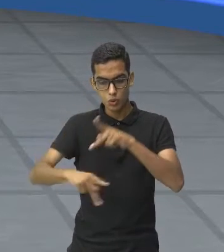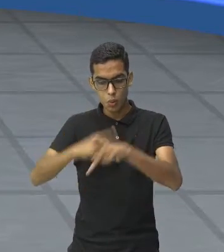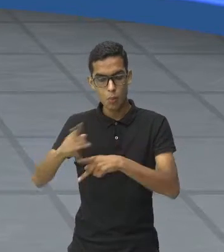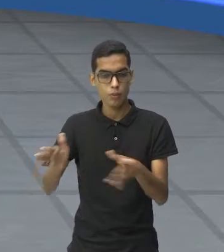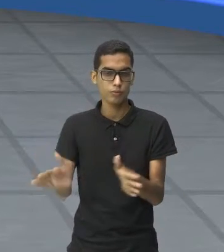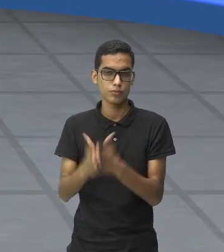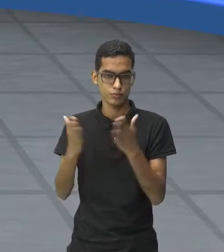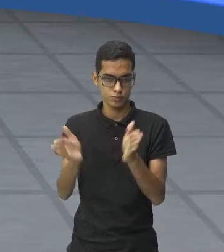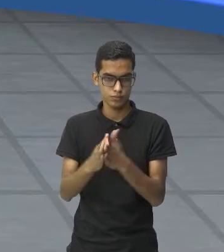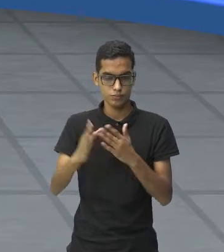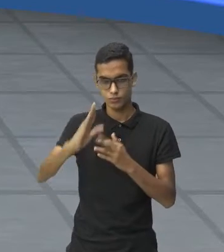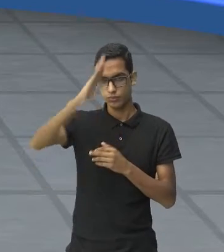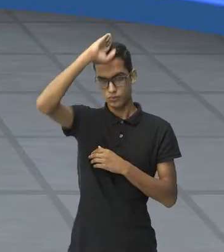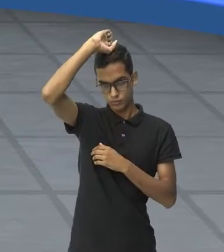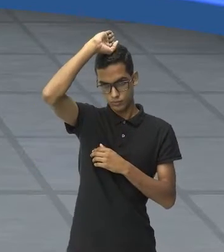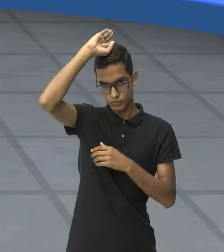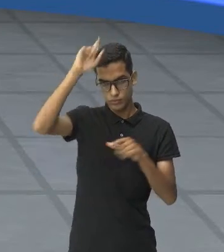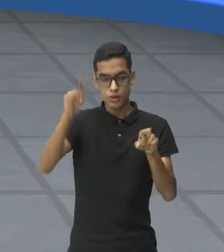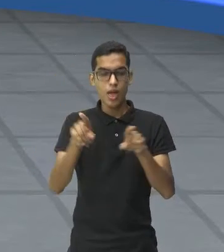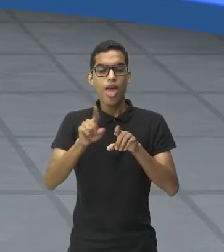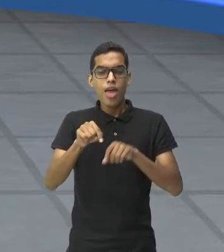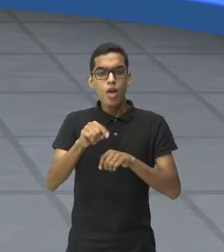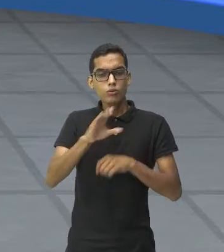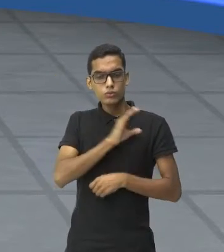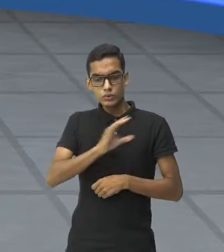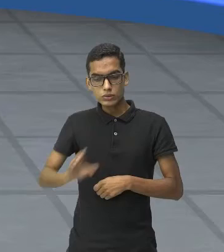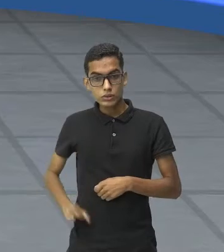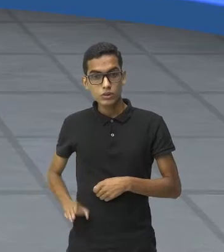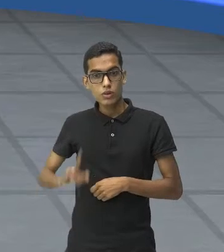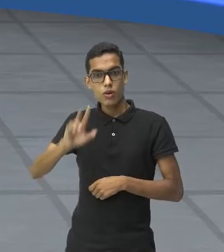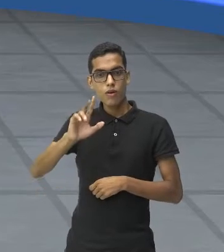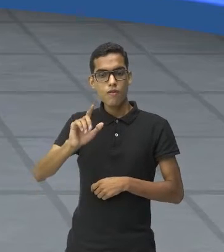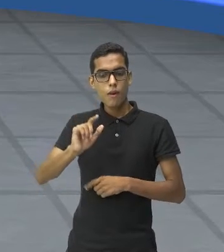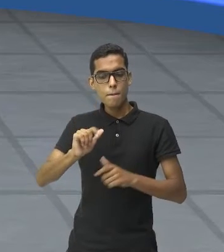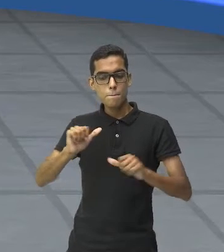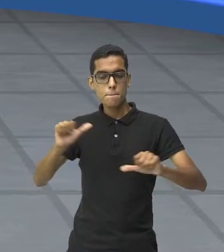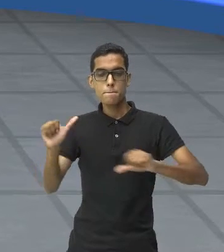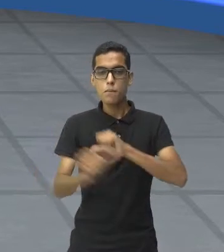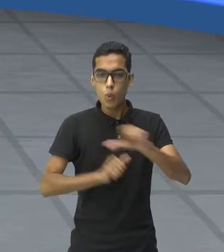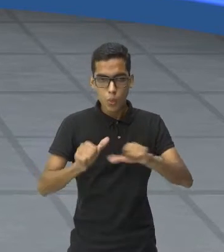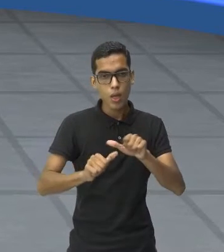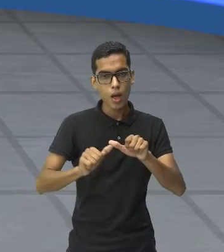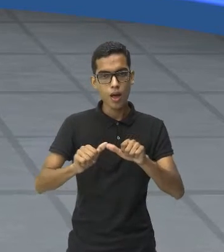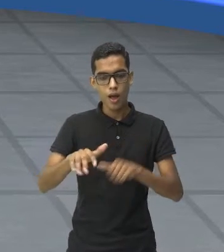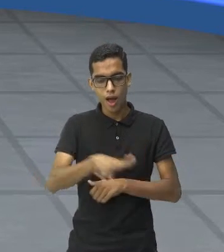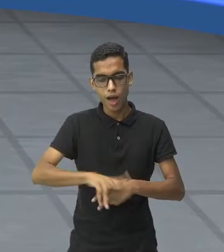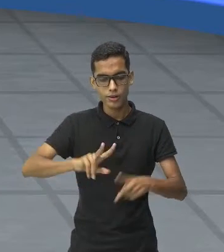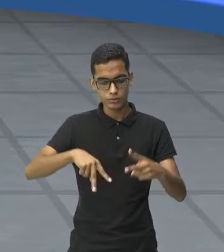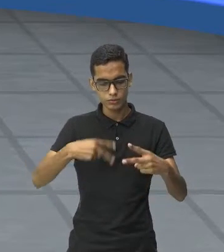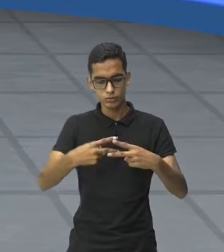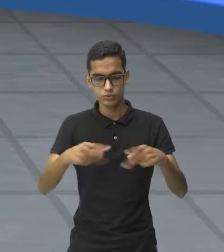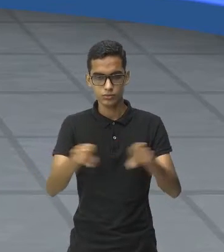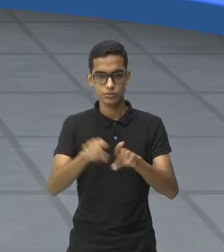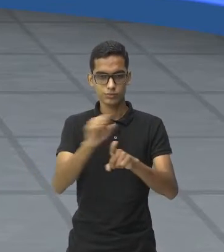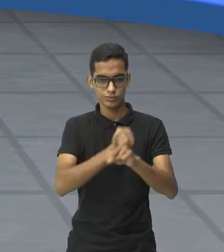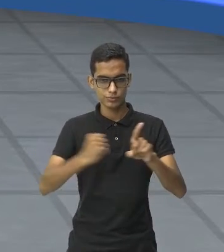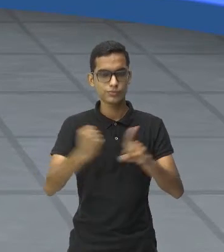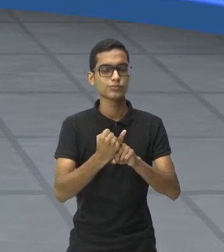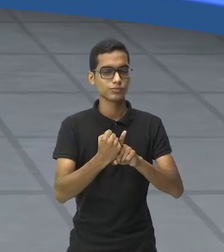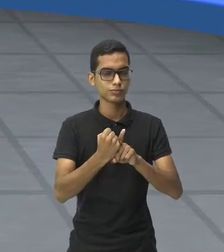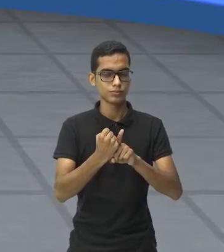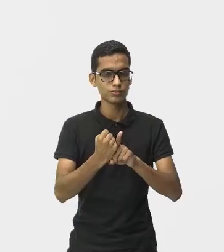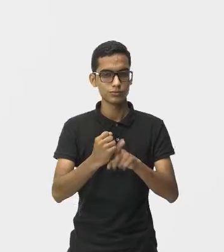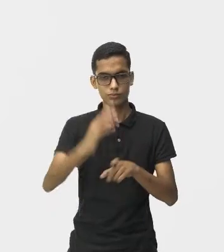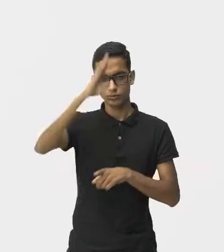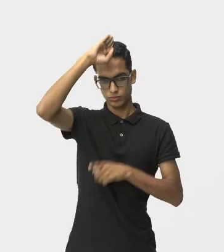o cristianismo vai mudar completamente a forma administrativa e social do Império, mas isso é tema para as próximas aulas.